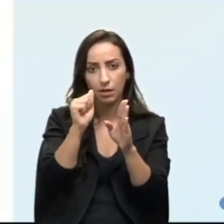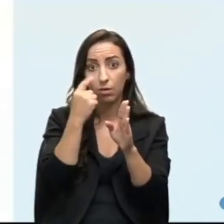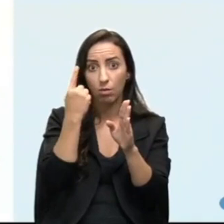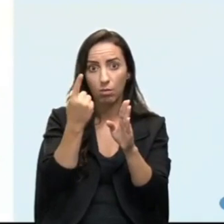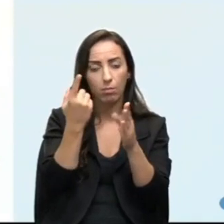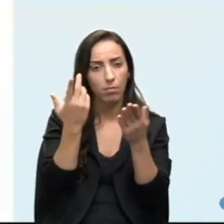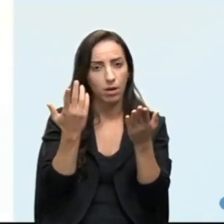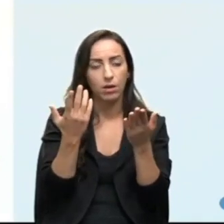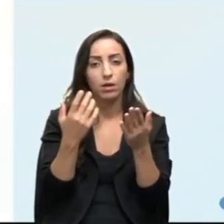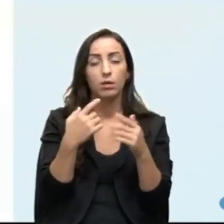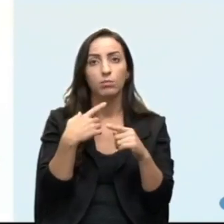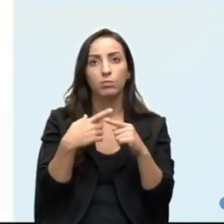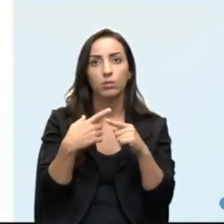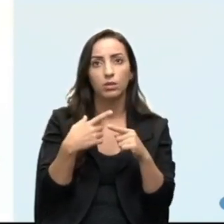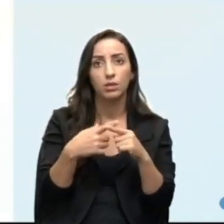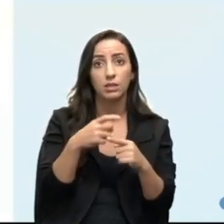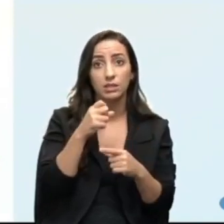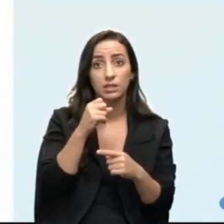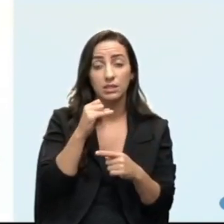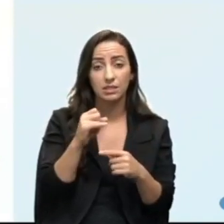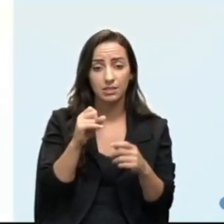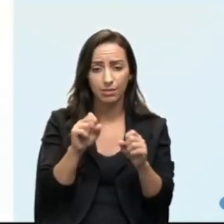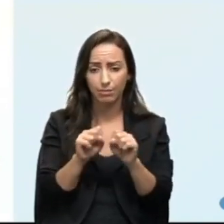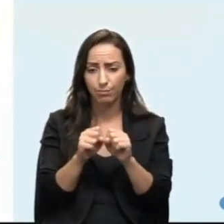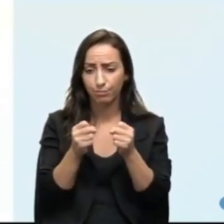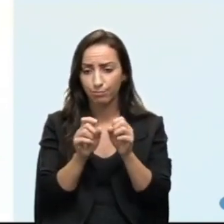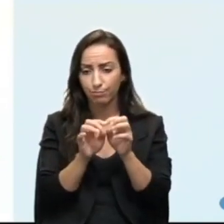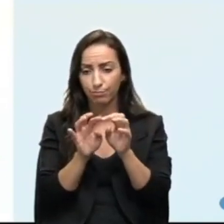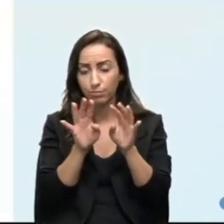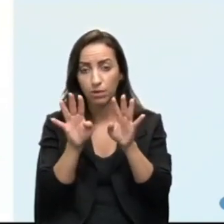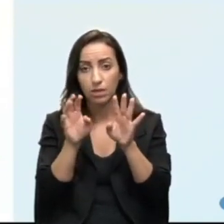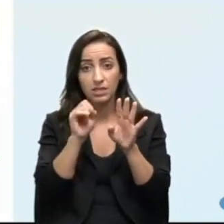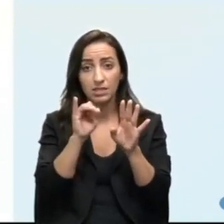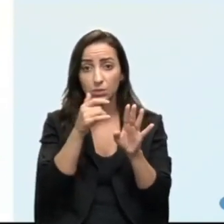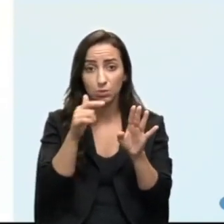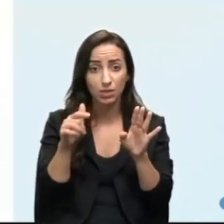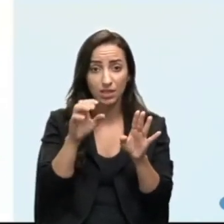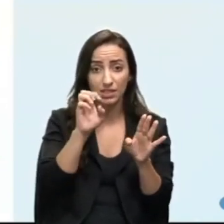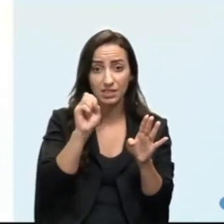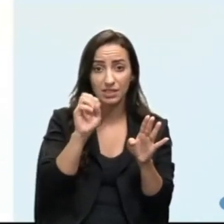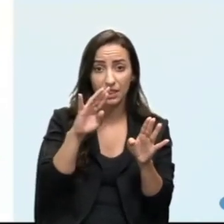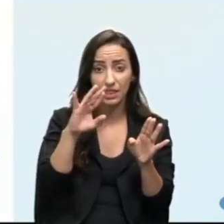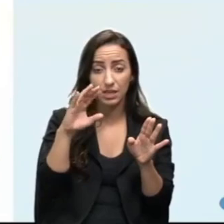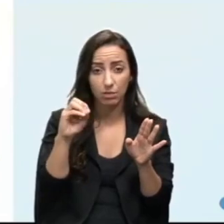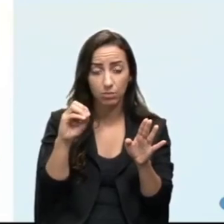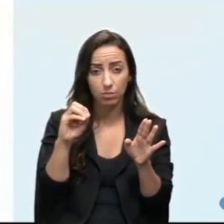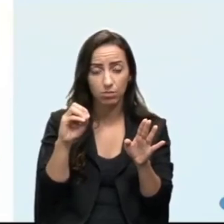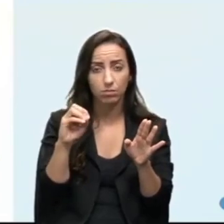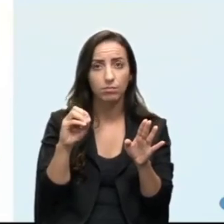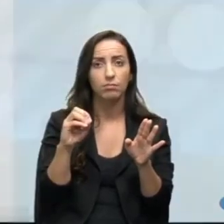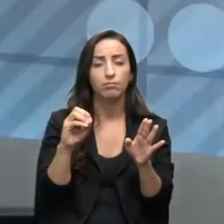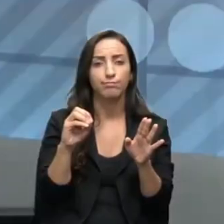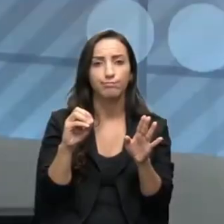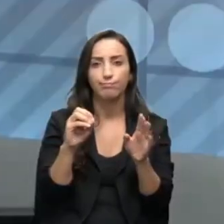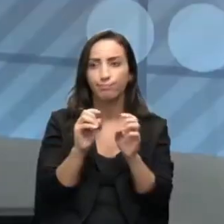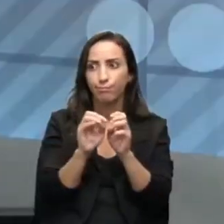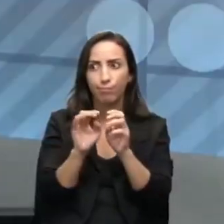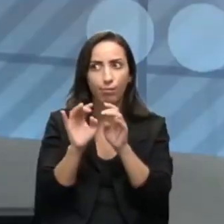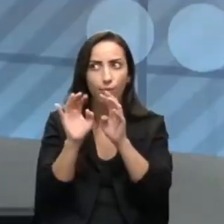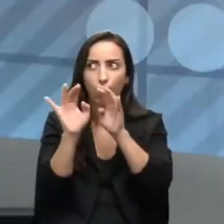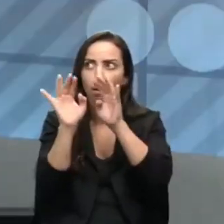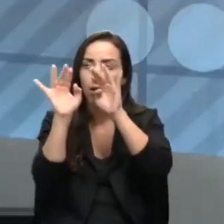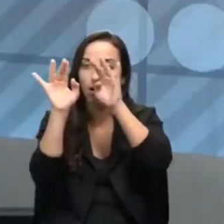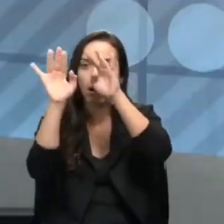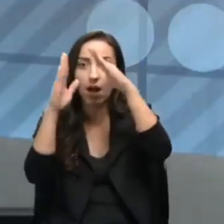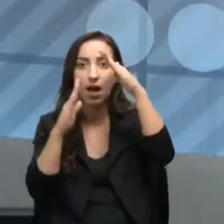compressão. Pois senão, no momento que se abre a fissura, se eu não tiver um estribo atuando, essa ruptura vai